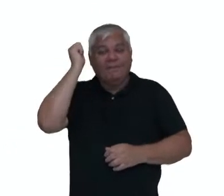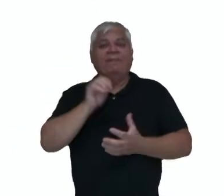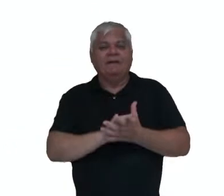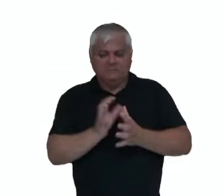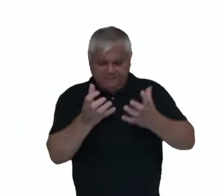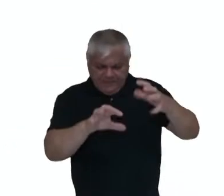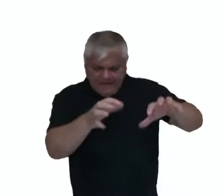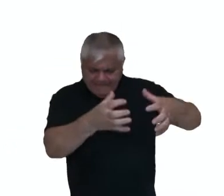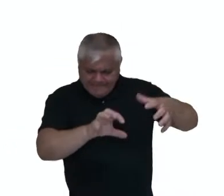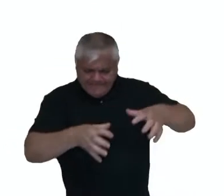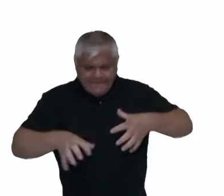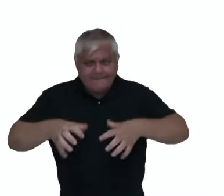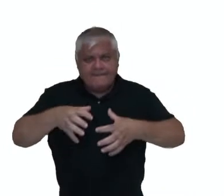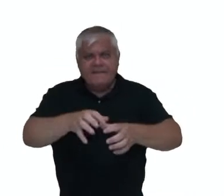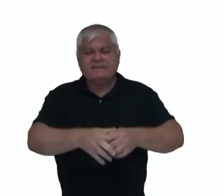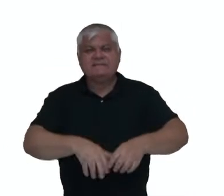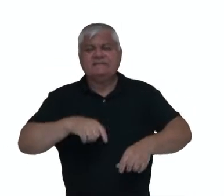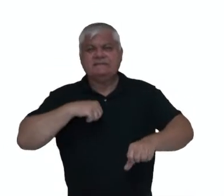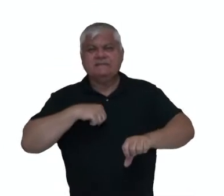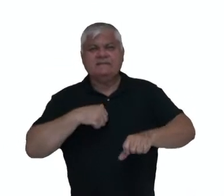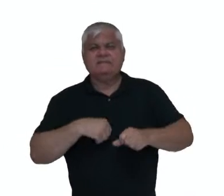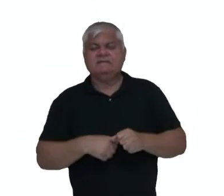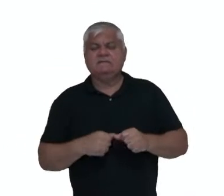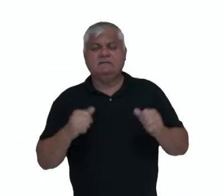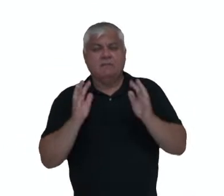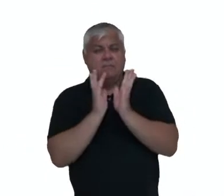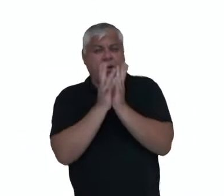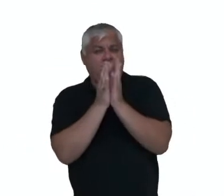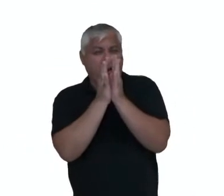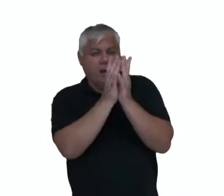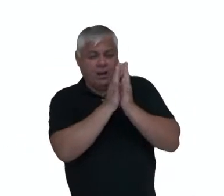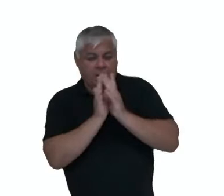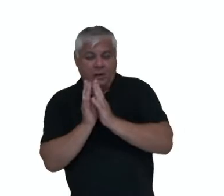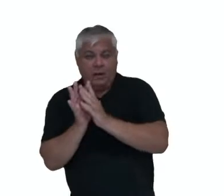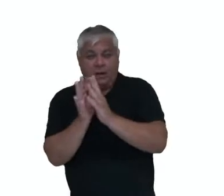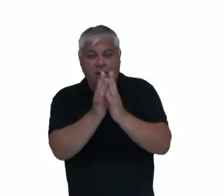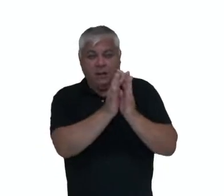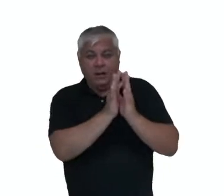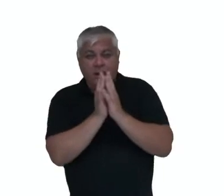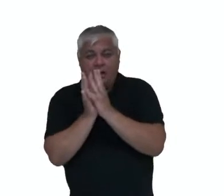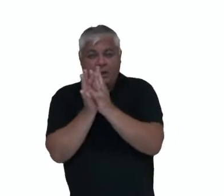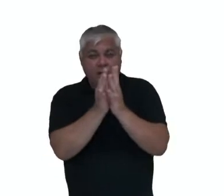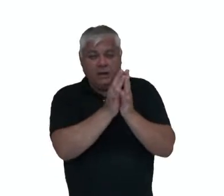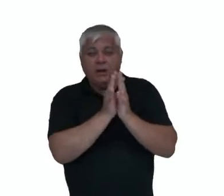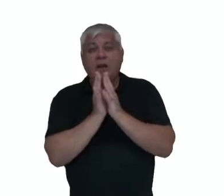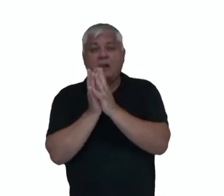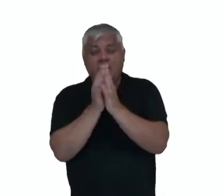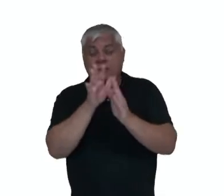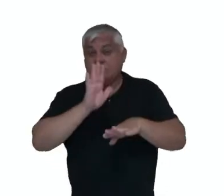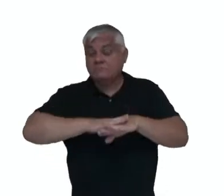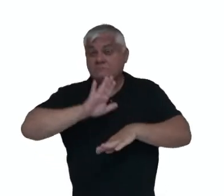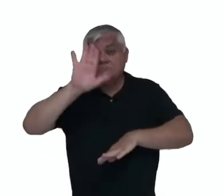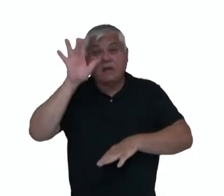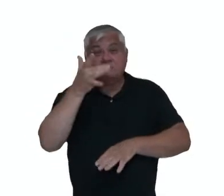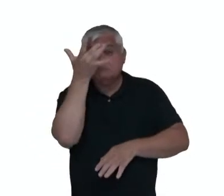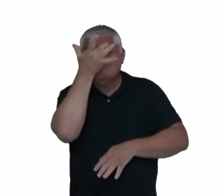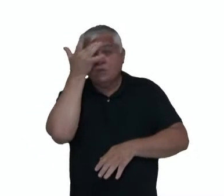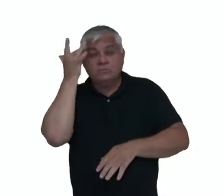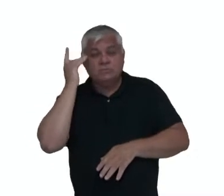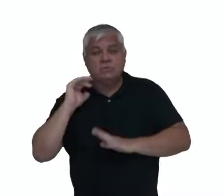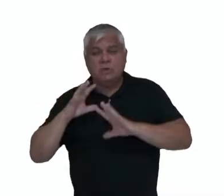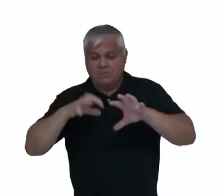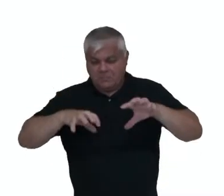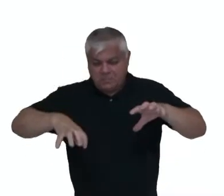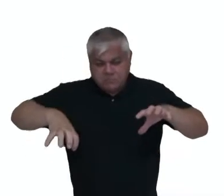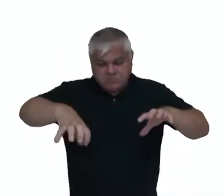Roma passa a ter milhares de habitantes, né? Ela vai se tornar uma cidade eclética, ou seja, né, com os povos